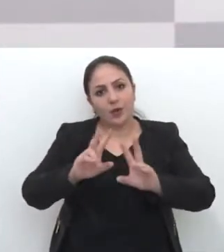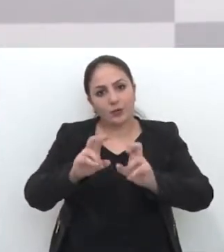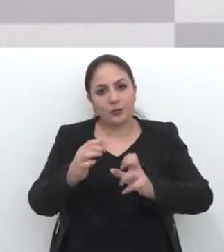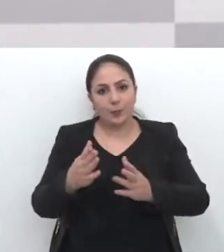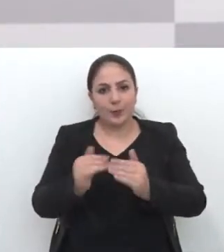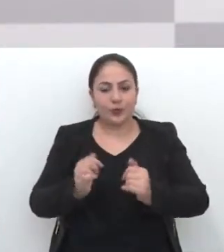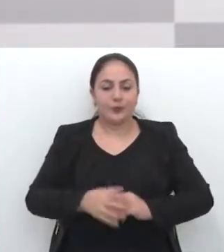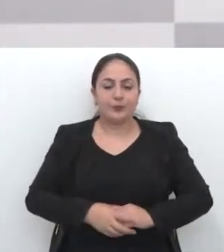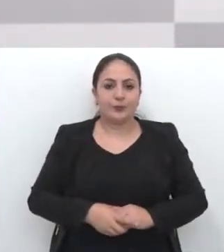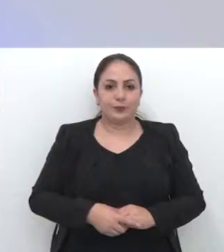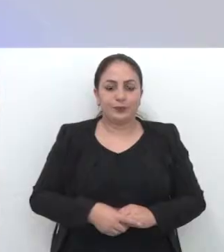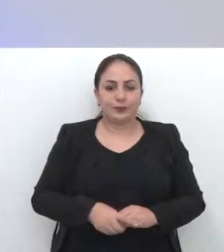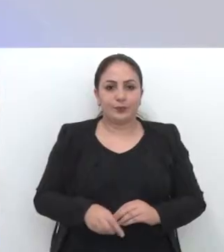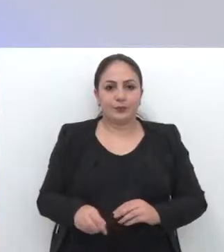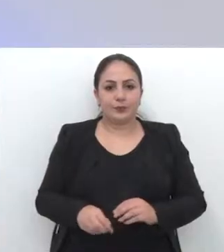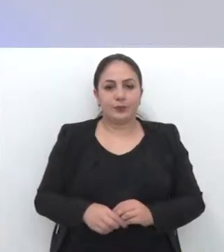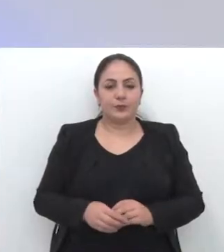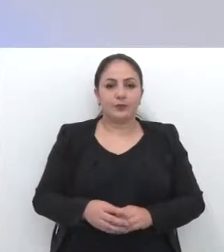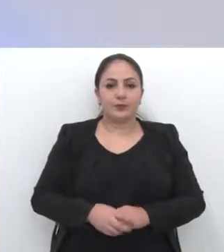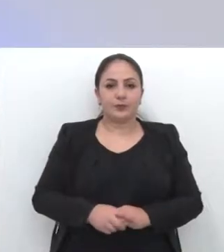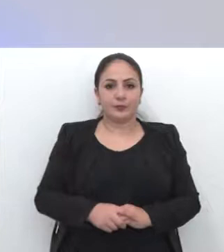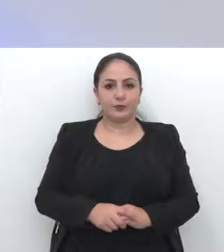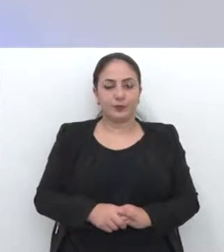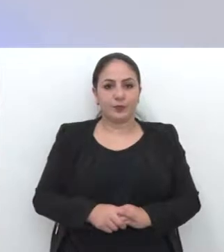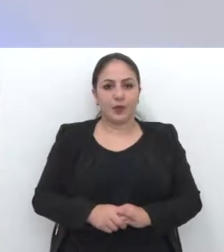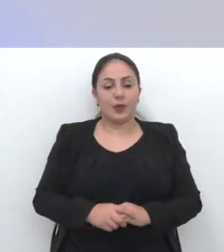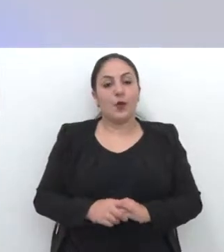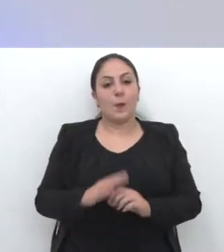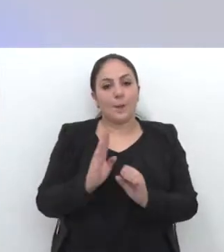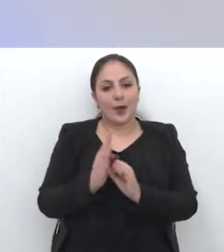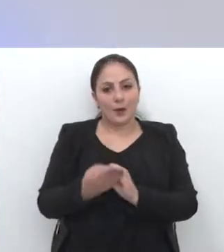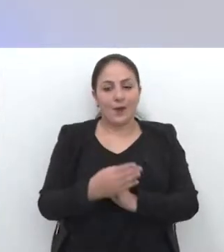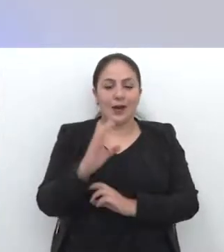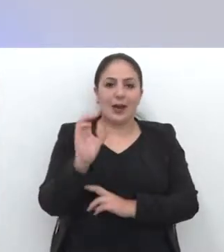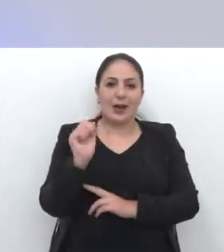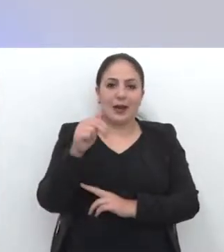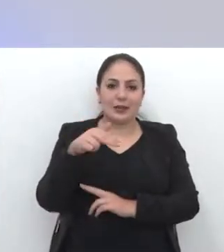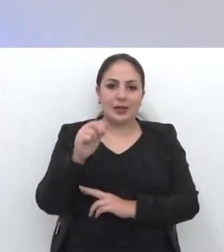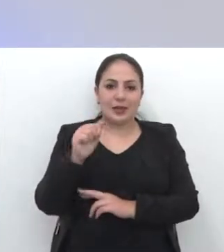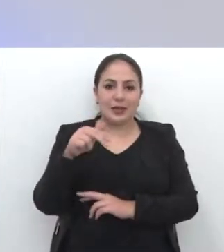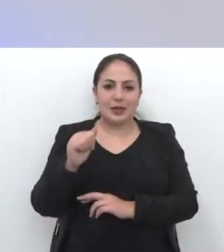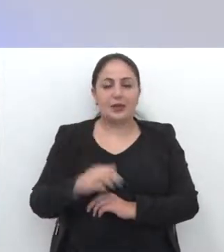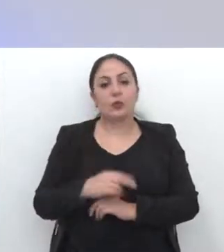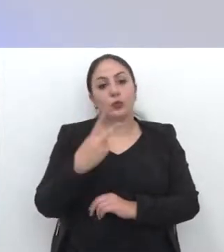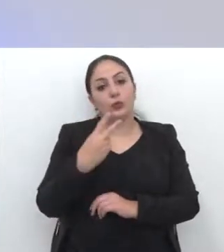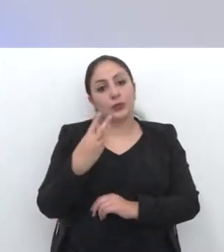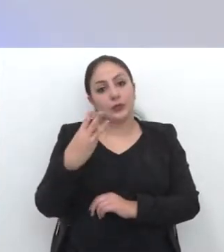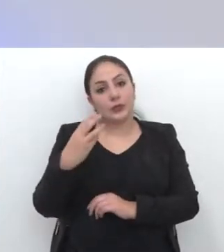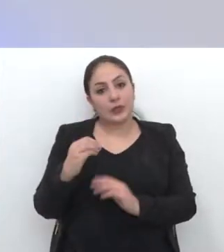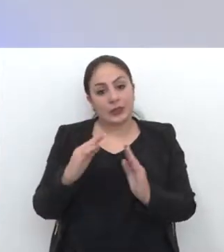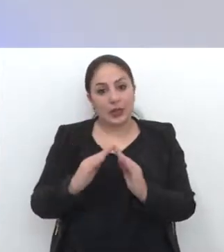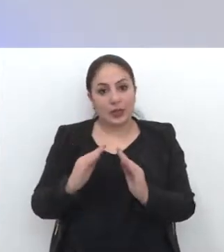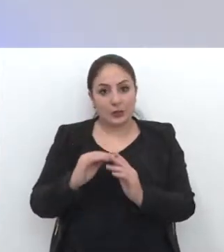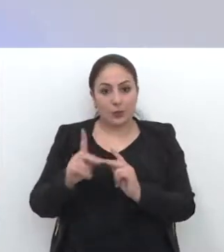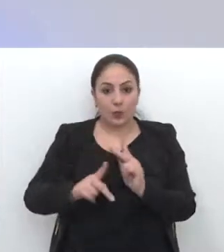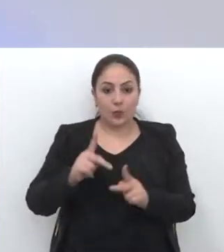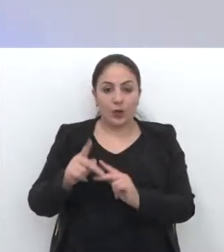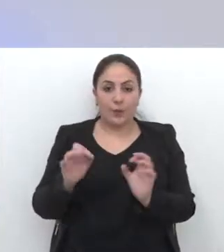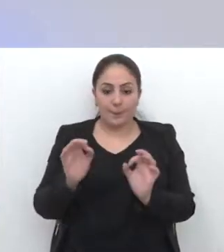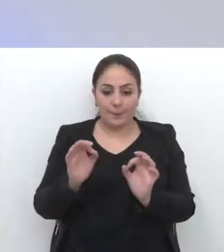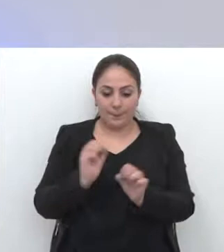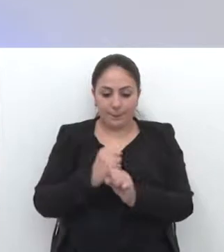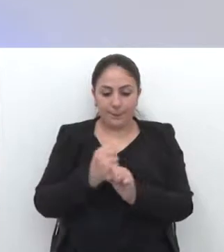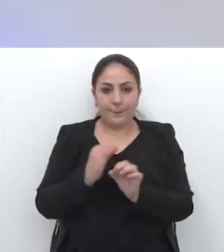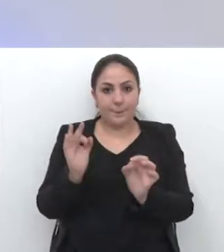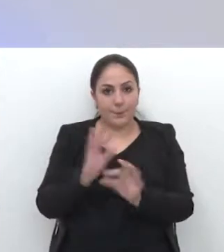informações sobre esse nosso pedido. O loteamento Canaã, com 230 residências populares, deve ser concluído